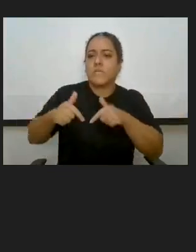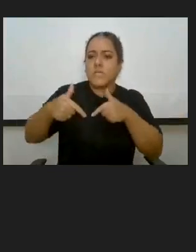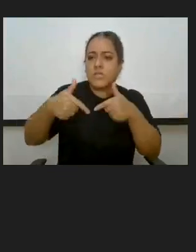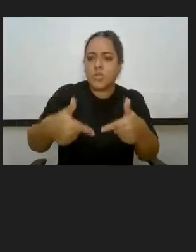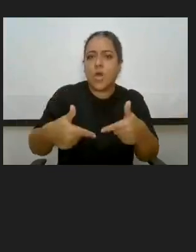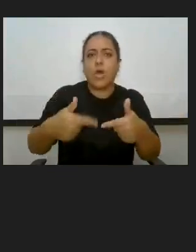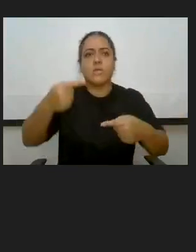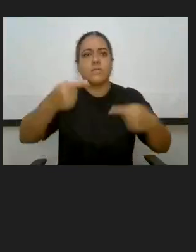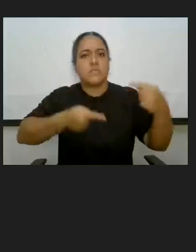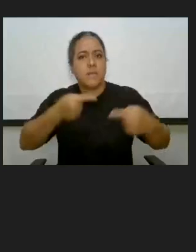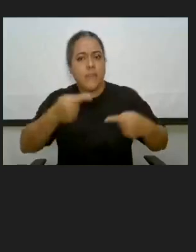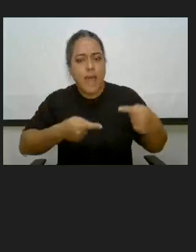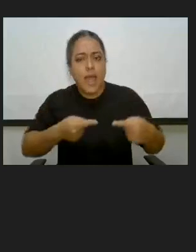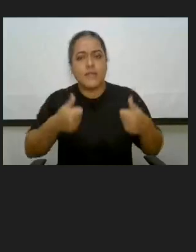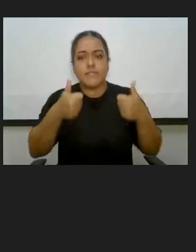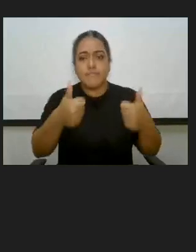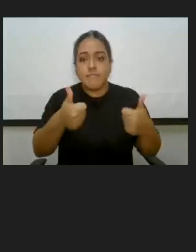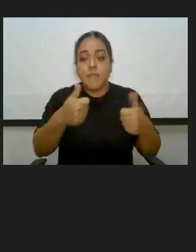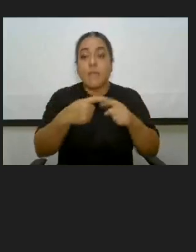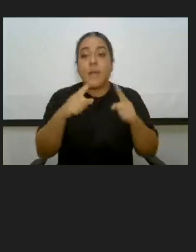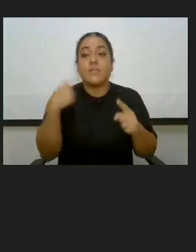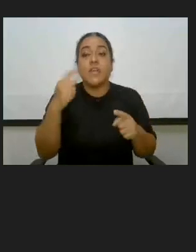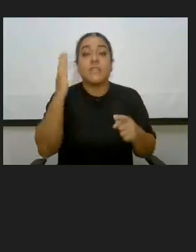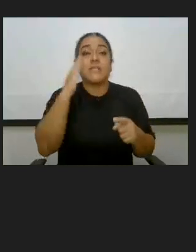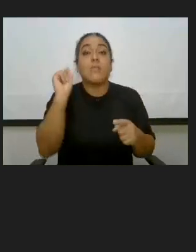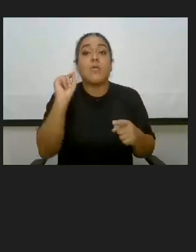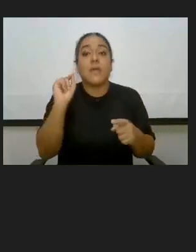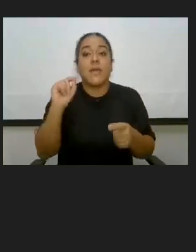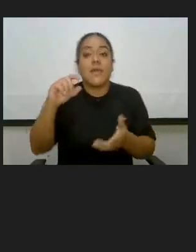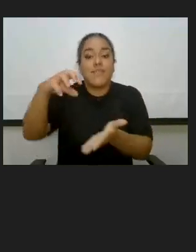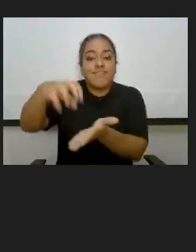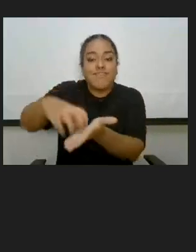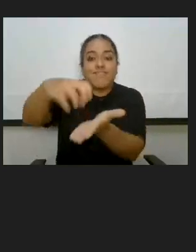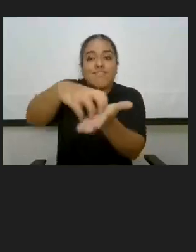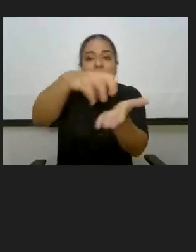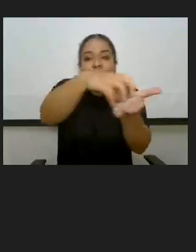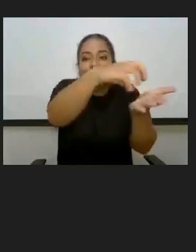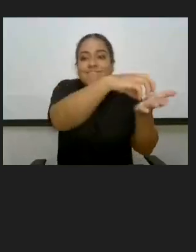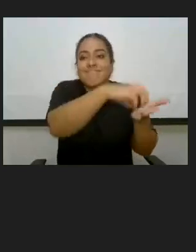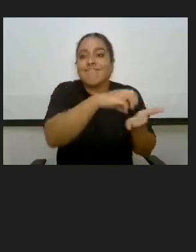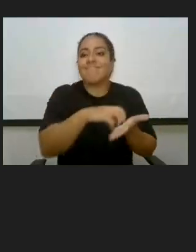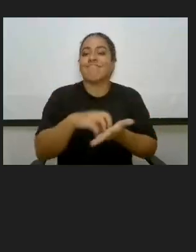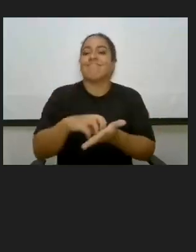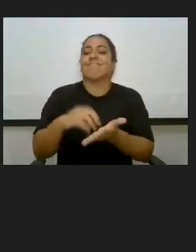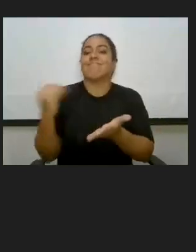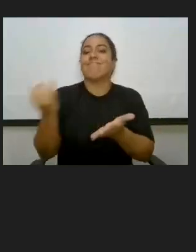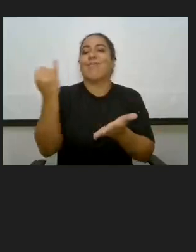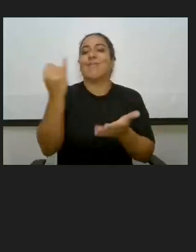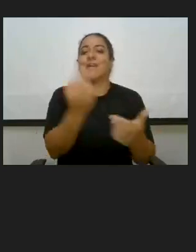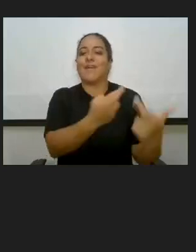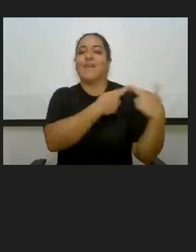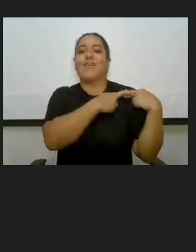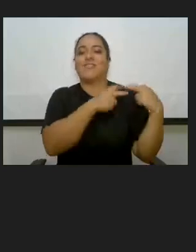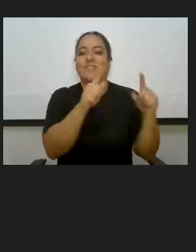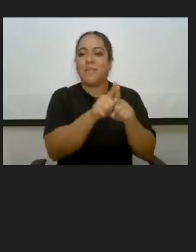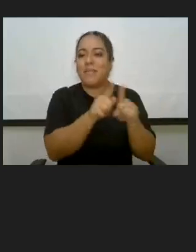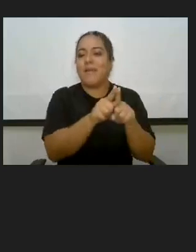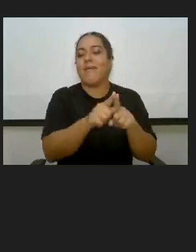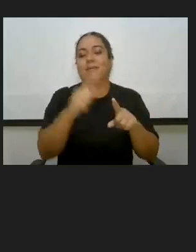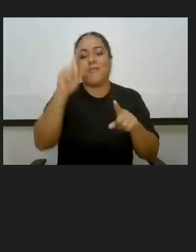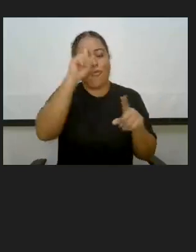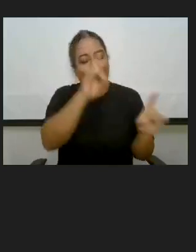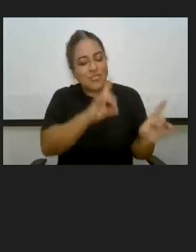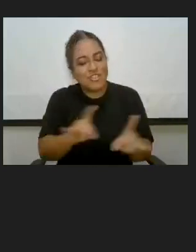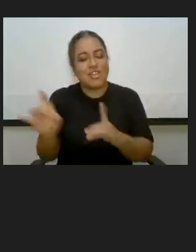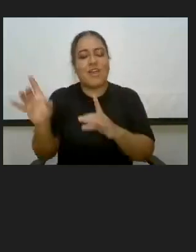muitos debates, mas a gente sabe que a coisa acontece lá no miudinho, né, da instituição, lá no nosso cotidiano, lá